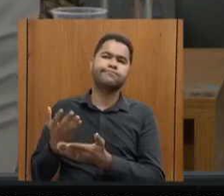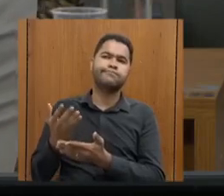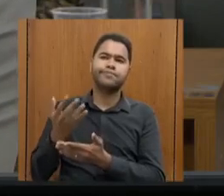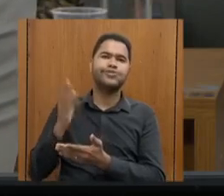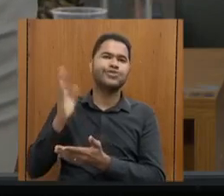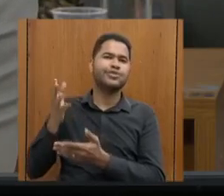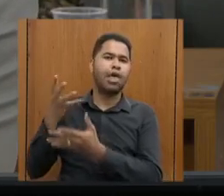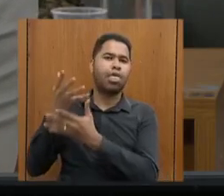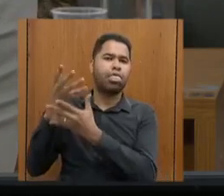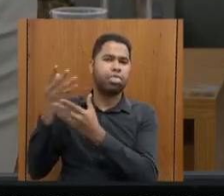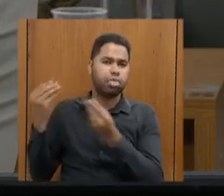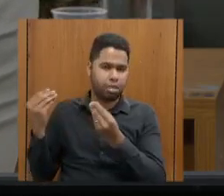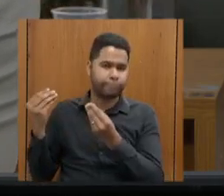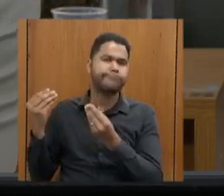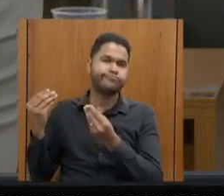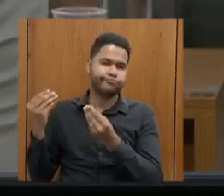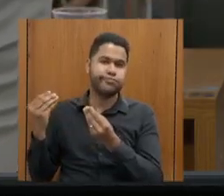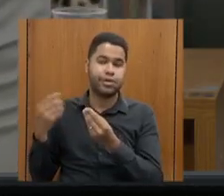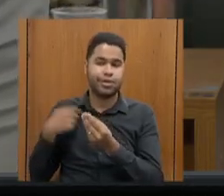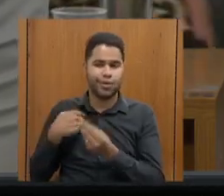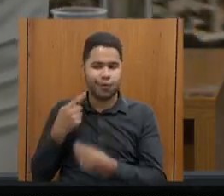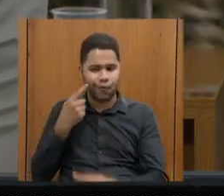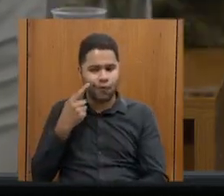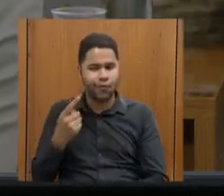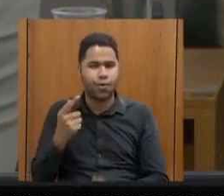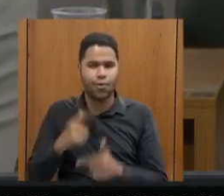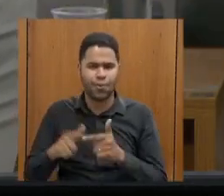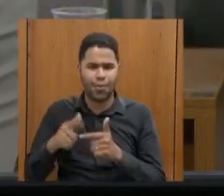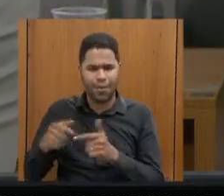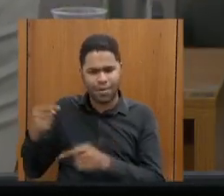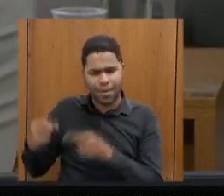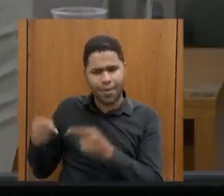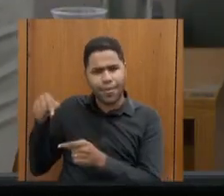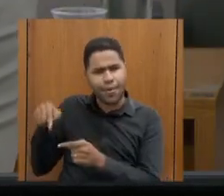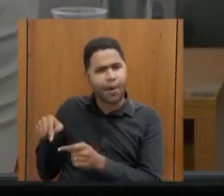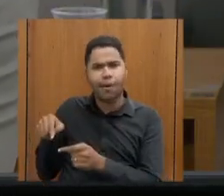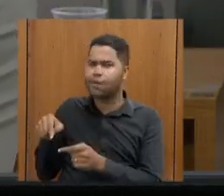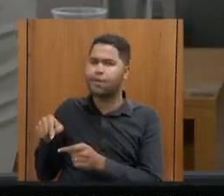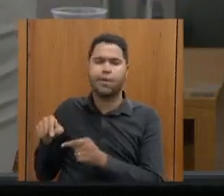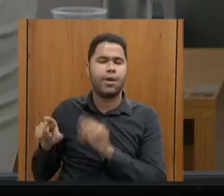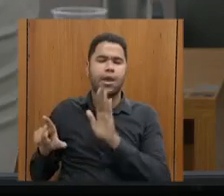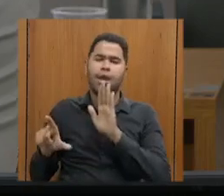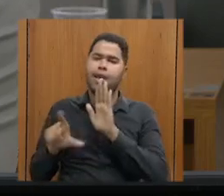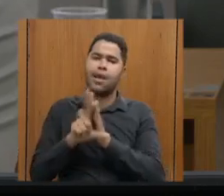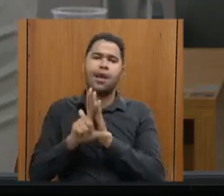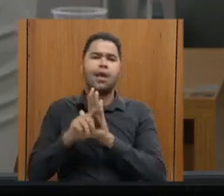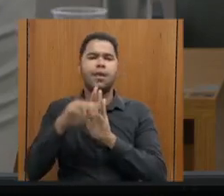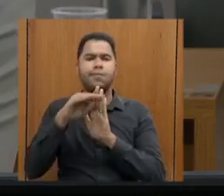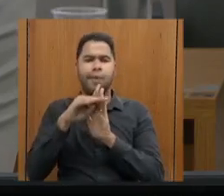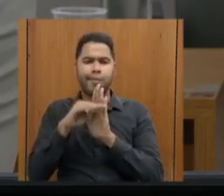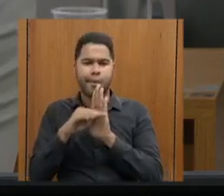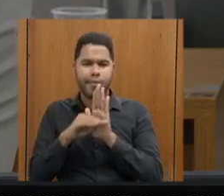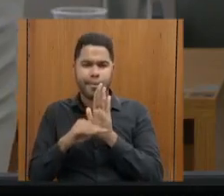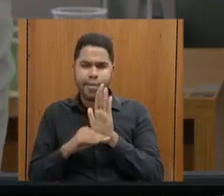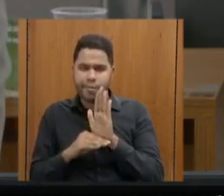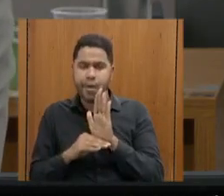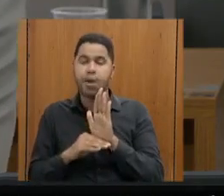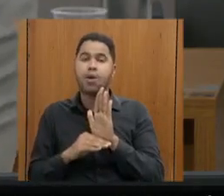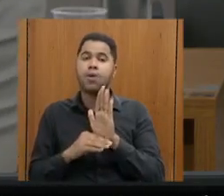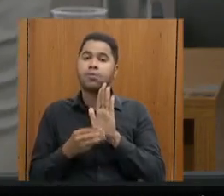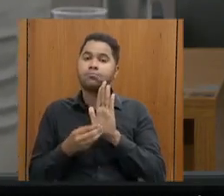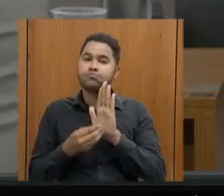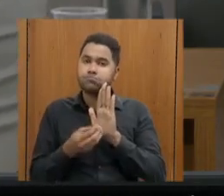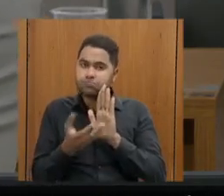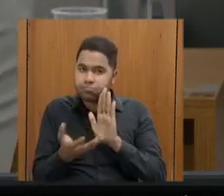teclado e e eu vi que o problema não tava na política a lei já dava todas as o as